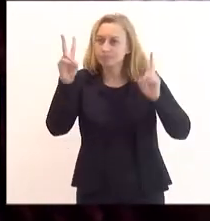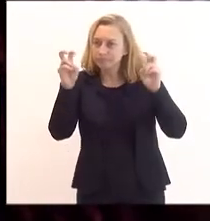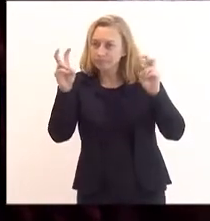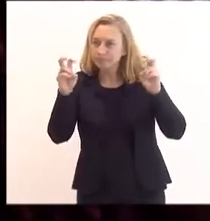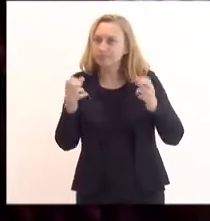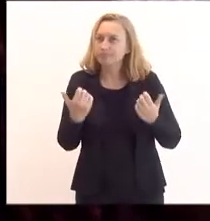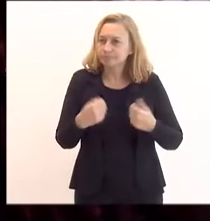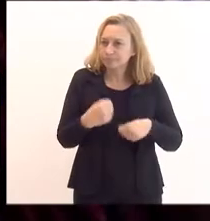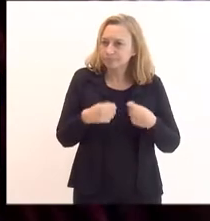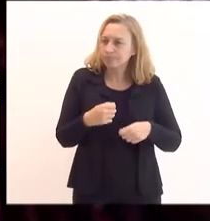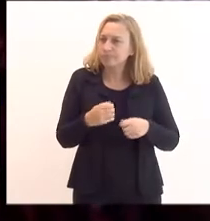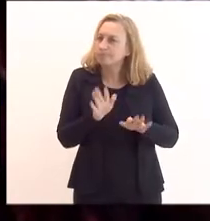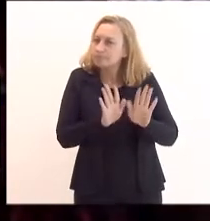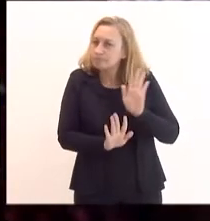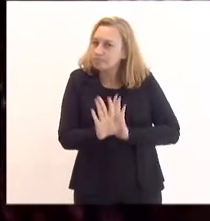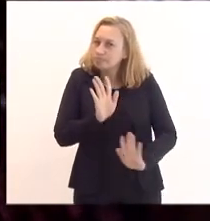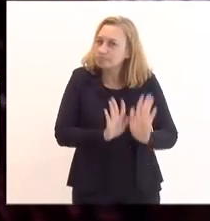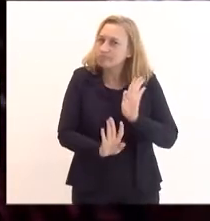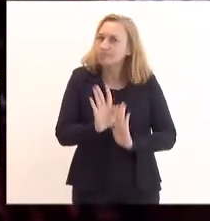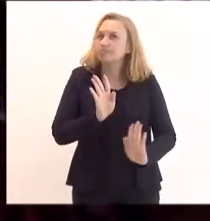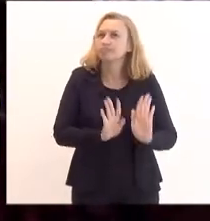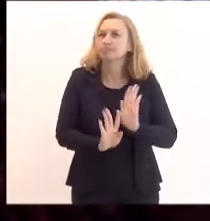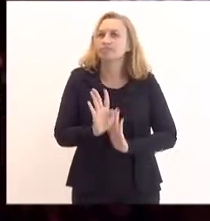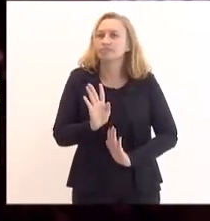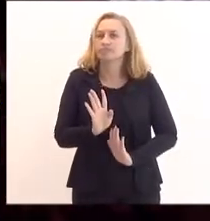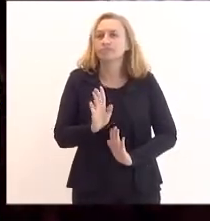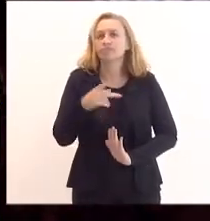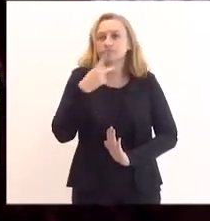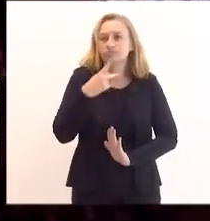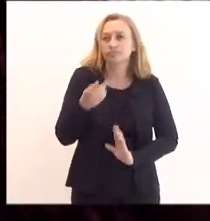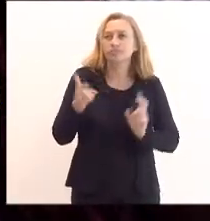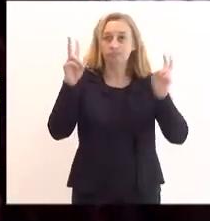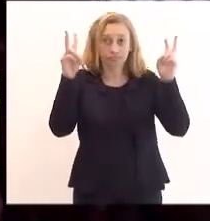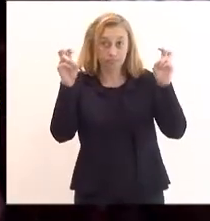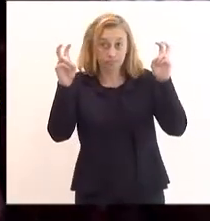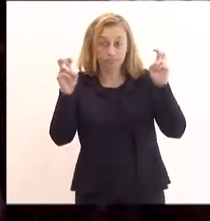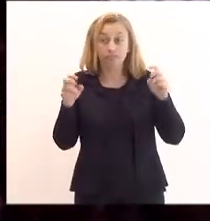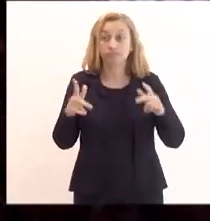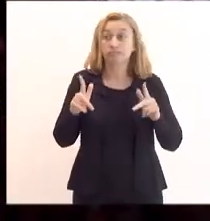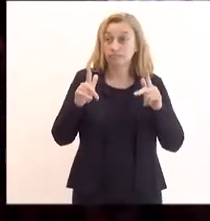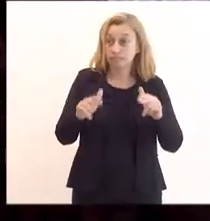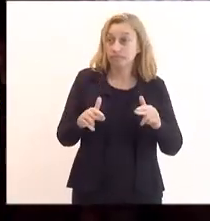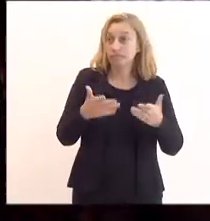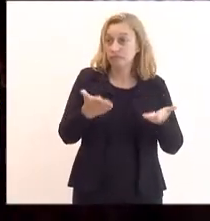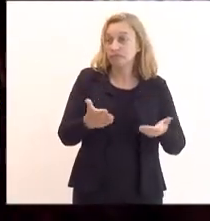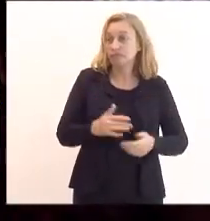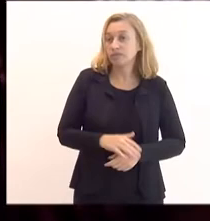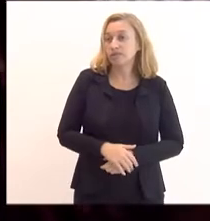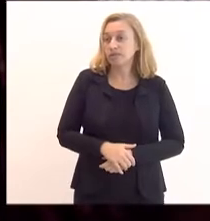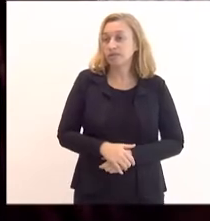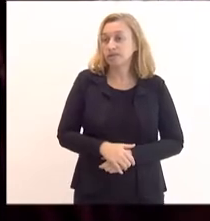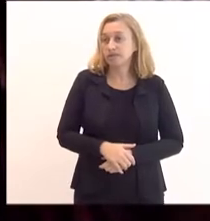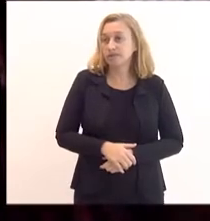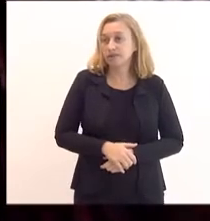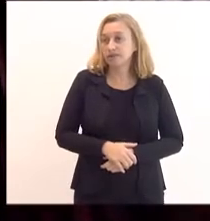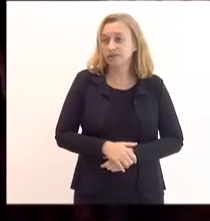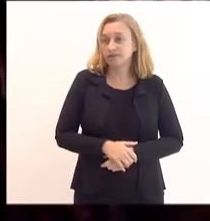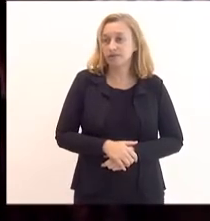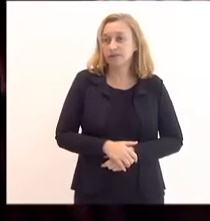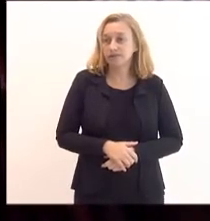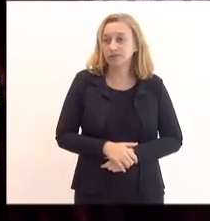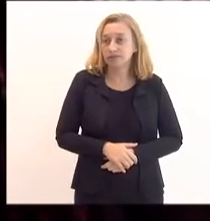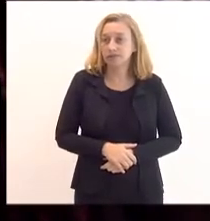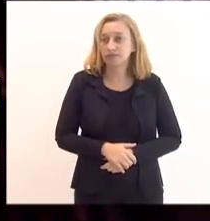preciso muito, muito cuidado quando a gente trata de temas como esse. Assim, eu fico muito preocupada. Sempre, para